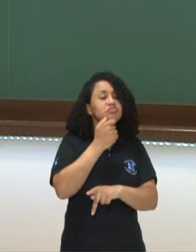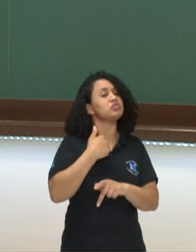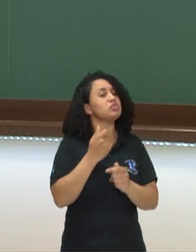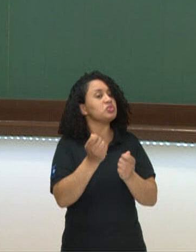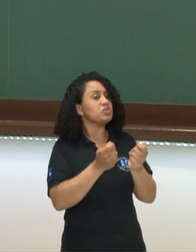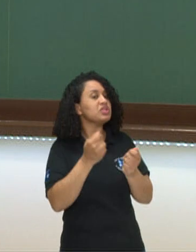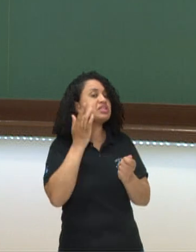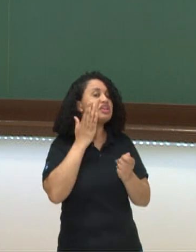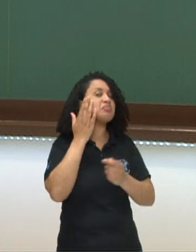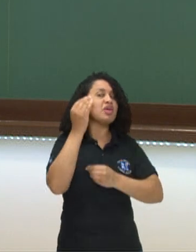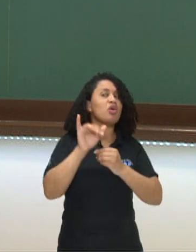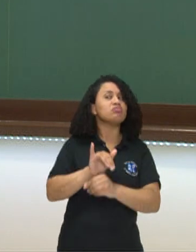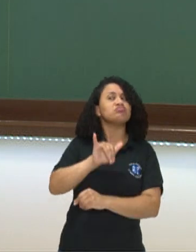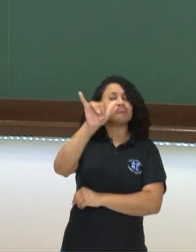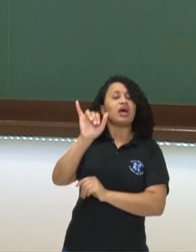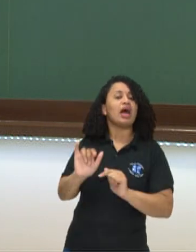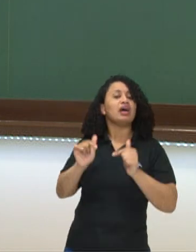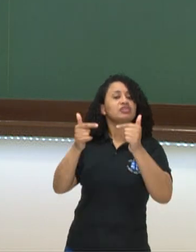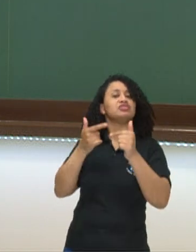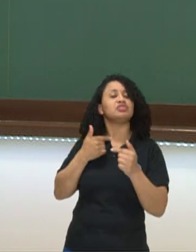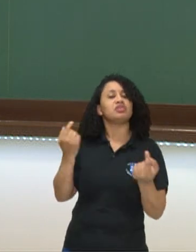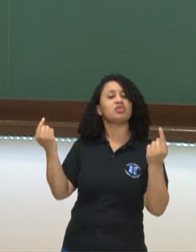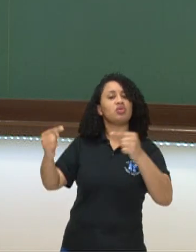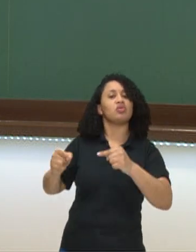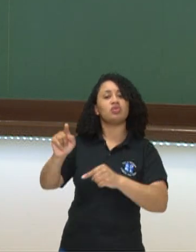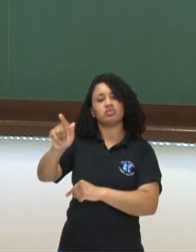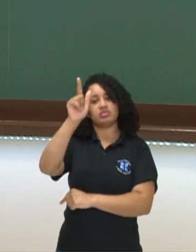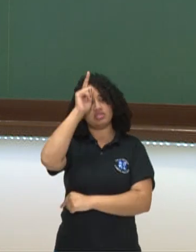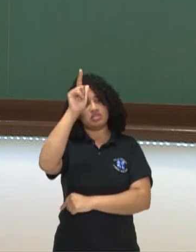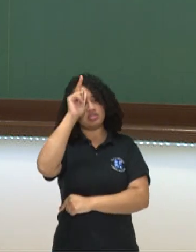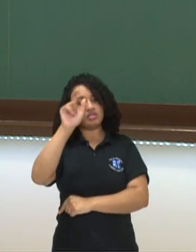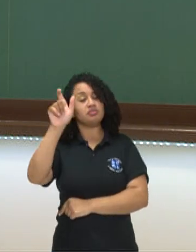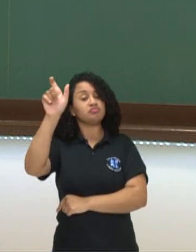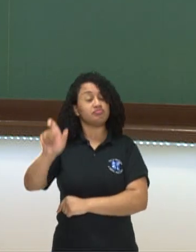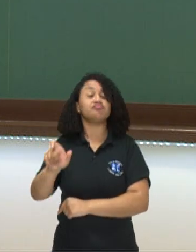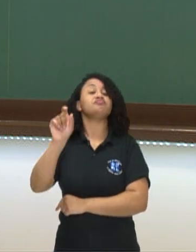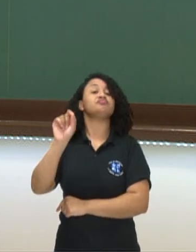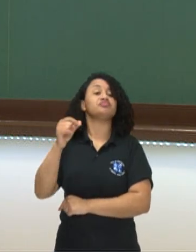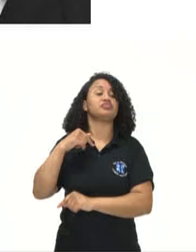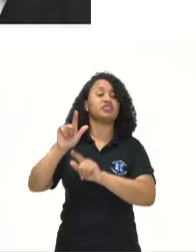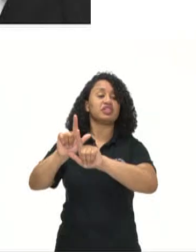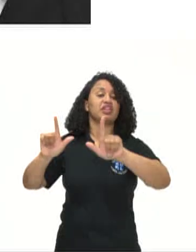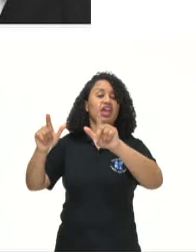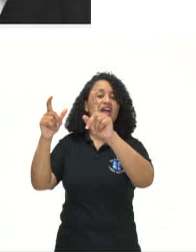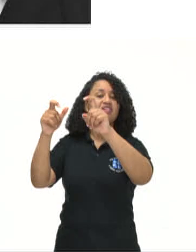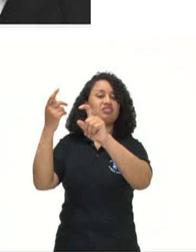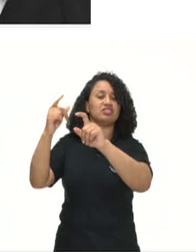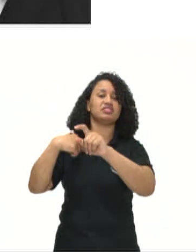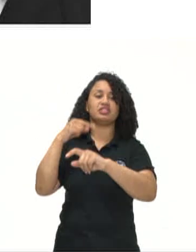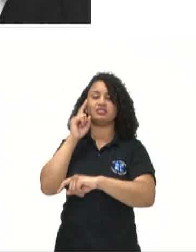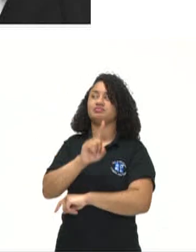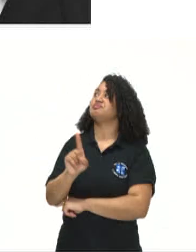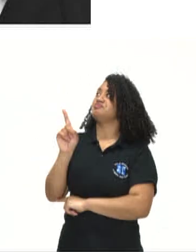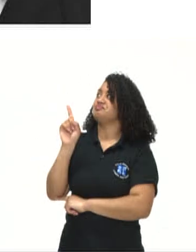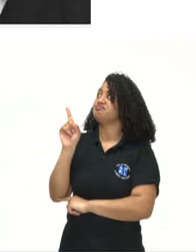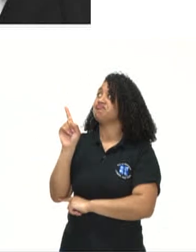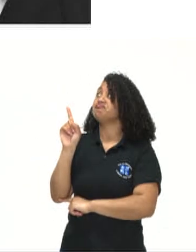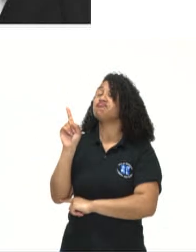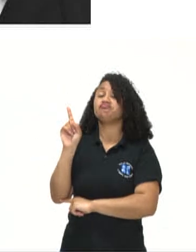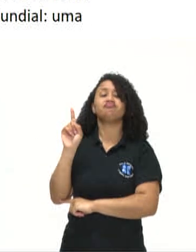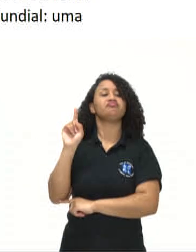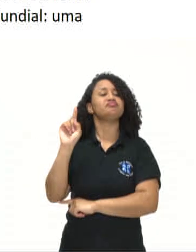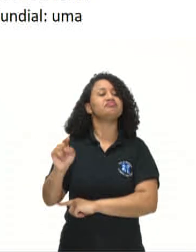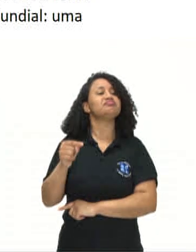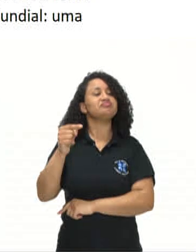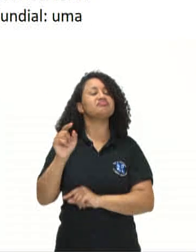nos contra-ataques ingleses contra a Alemanha. Winston Churchill, destaque para você do lado direito da sua tela. Depois de